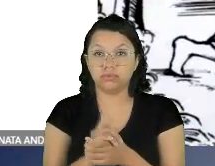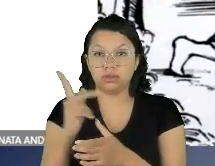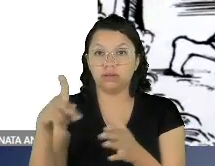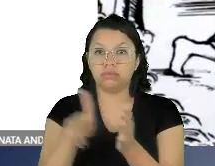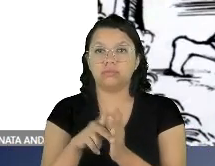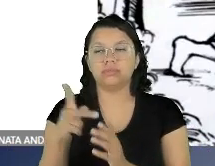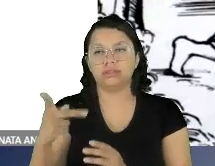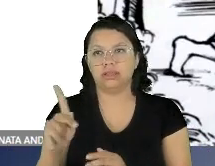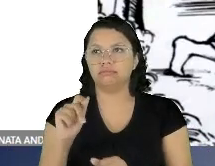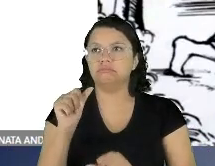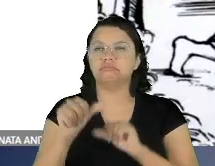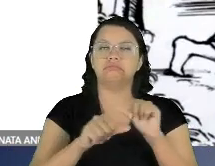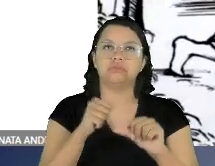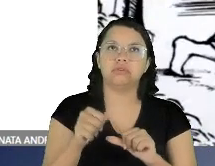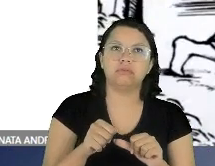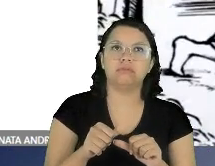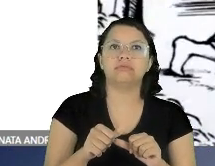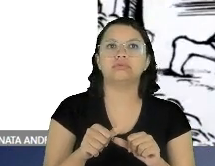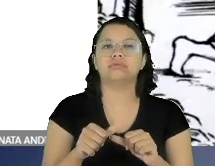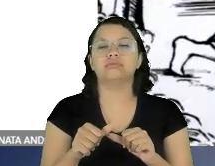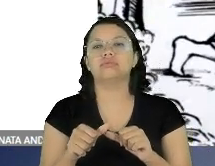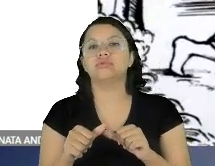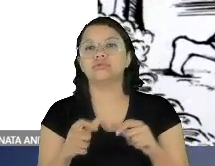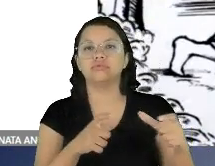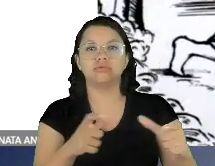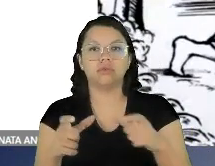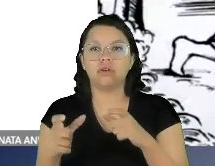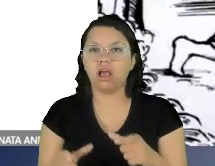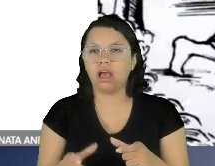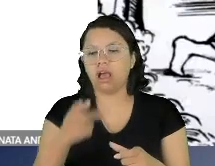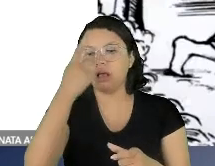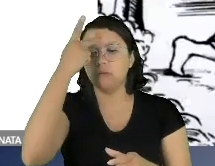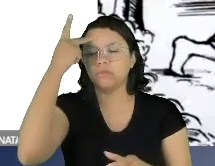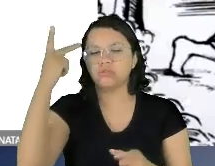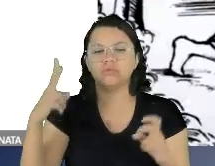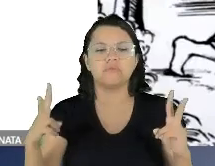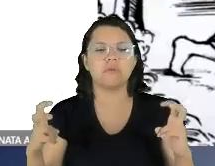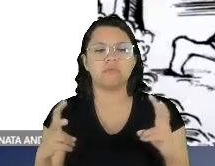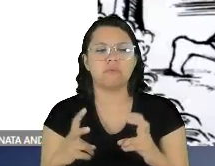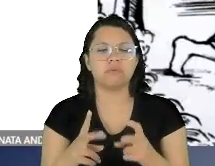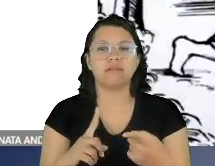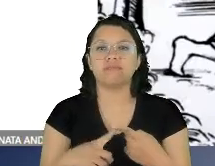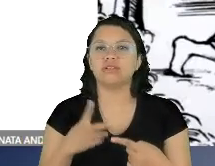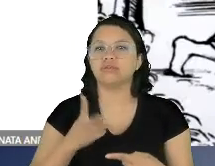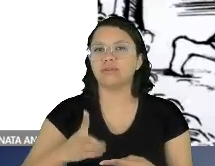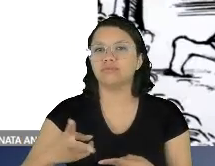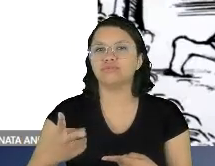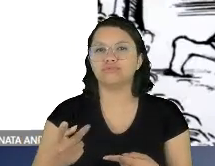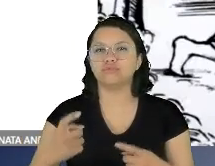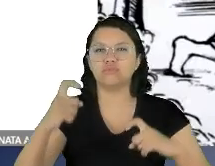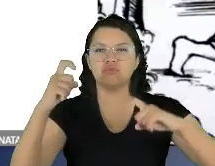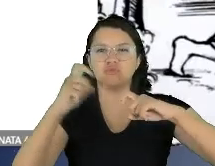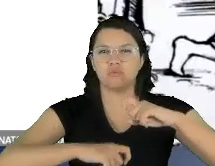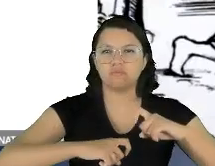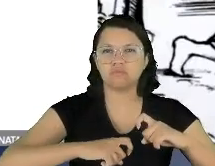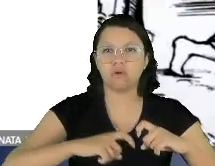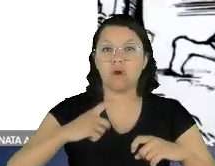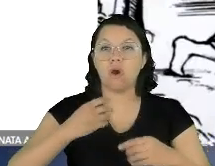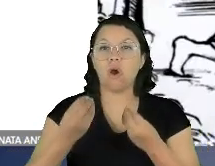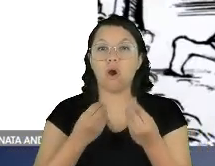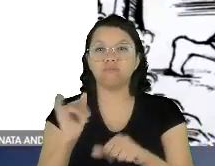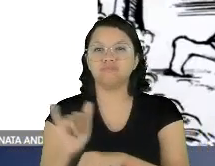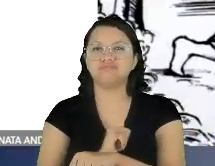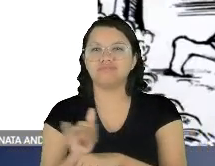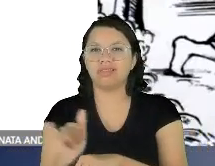guerras. Mudam-se as armas, alteram-se os locais e os guerreiros, mas permanece o estupro ainda como uma